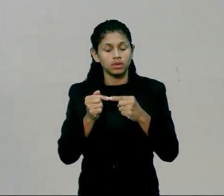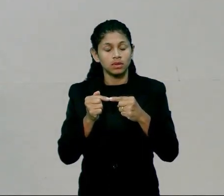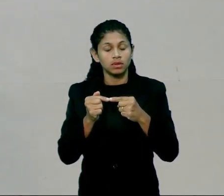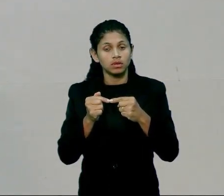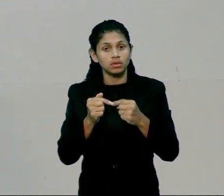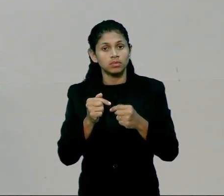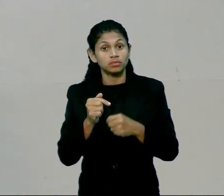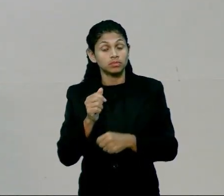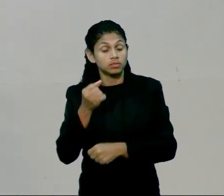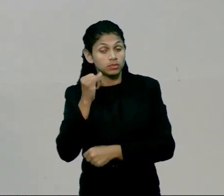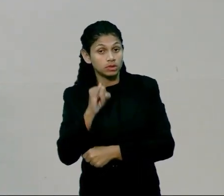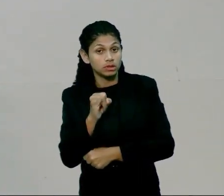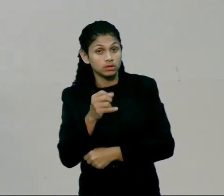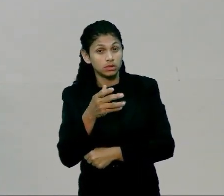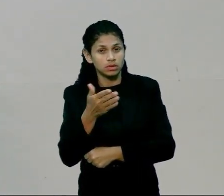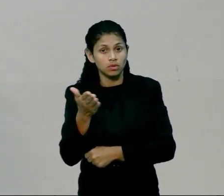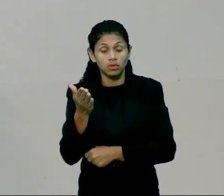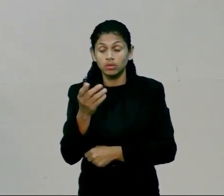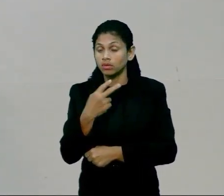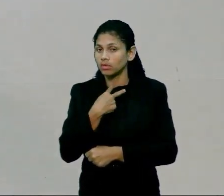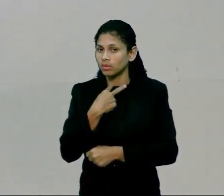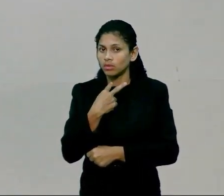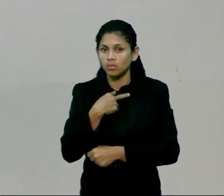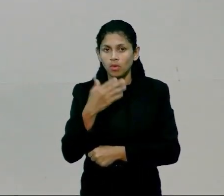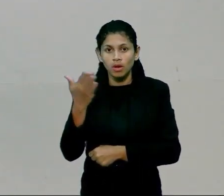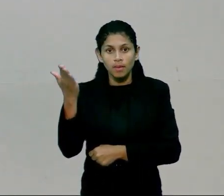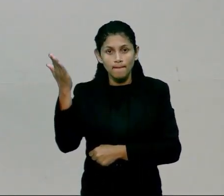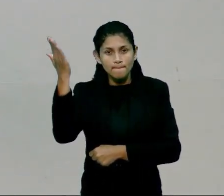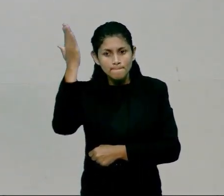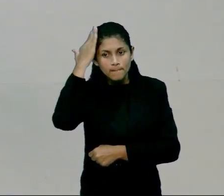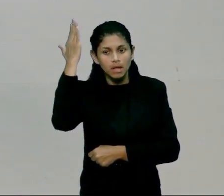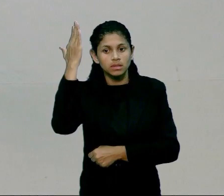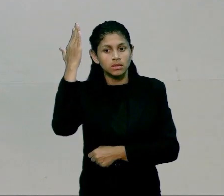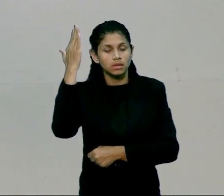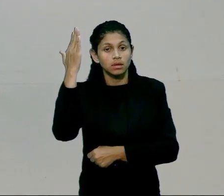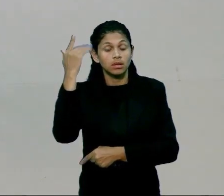afundar a muleira da criança. Verdade? Porque